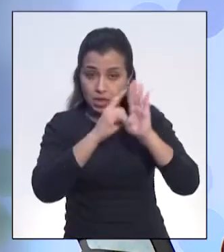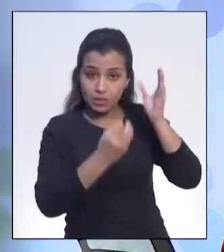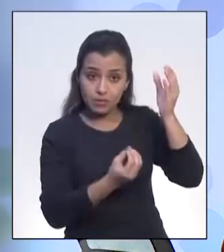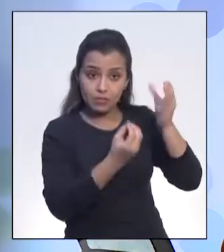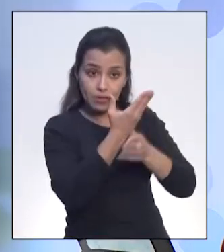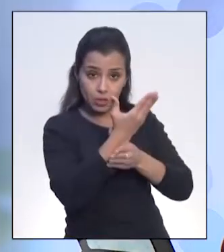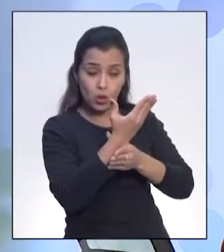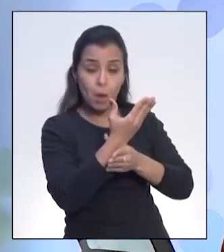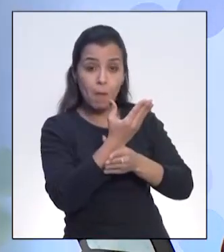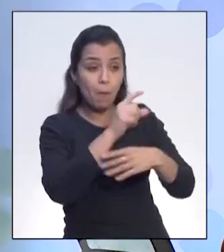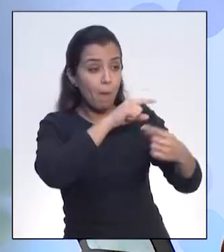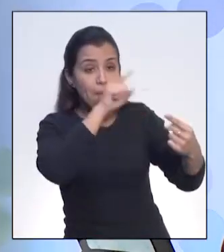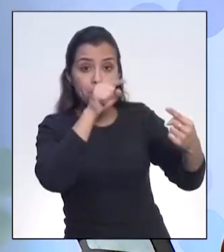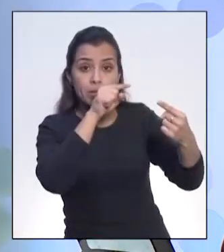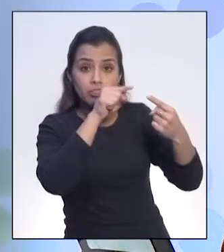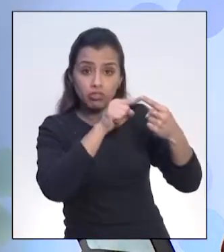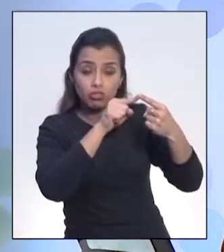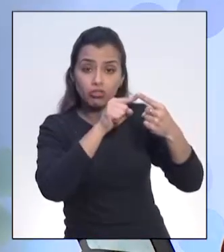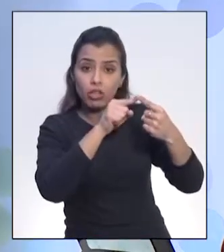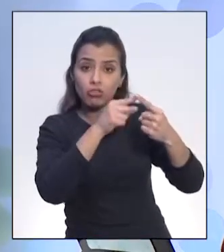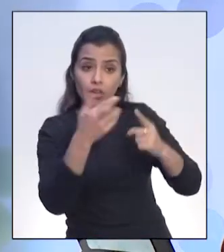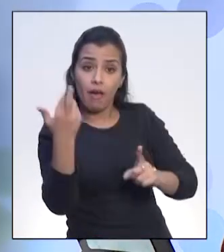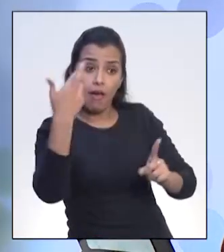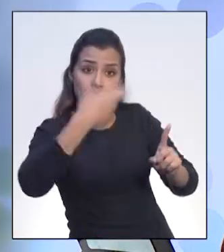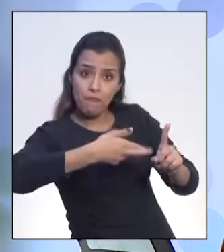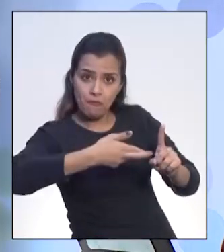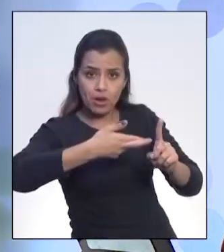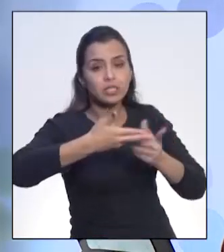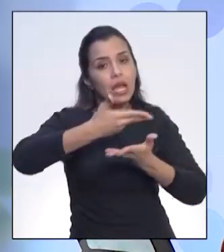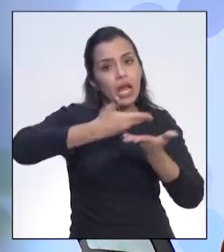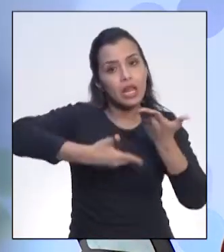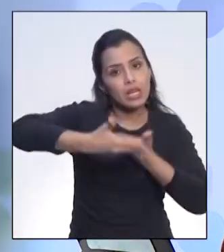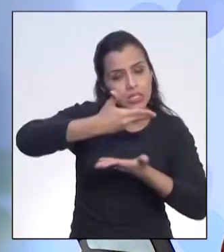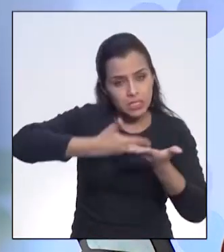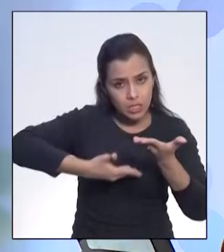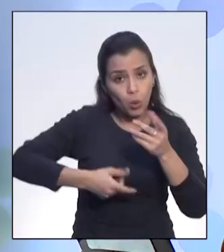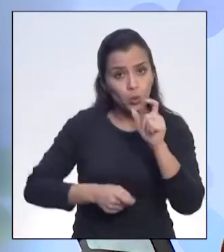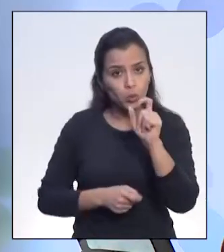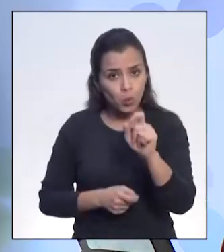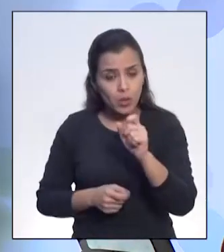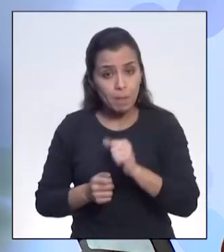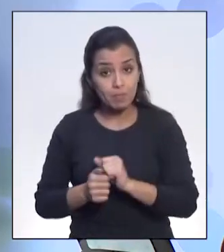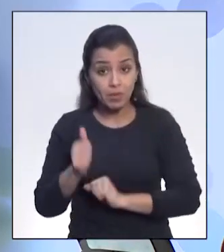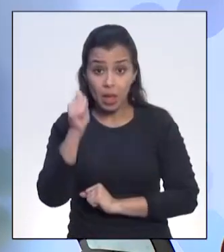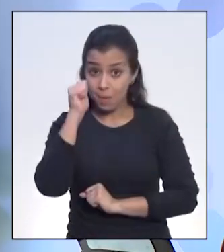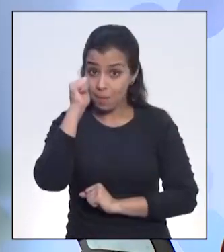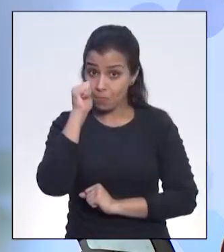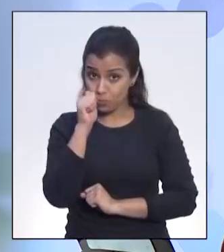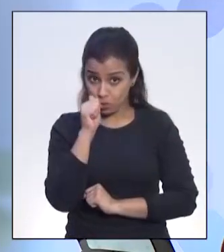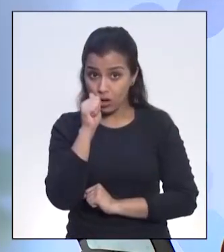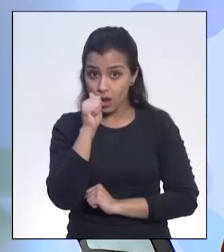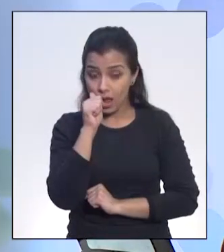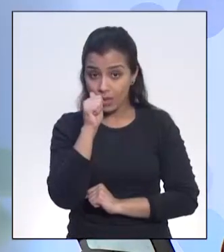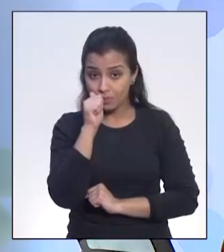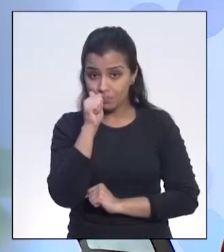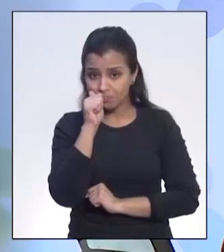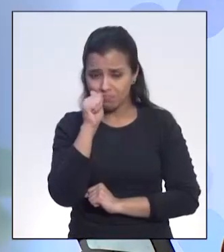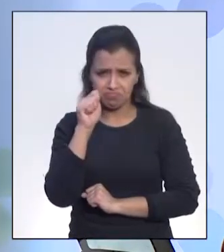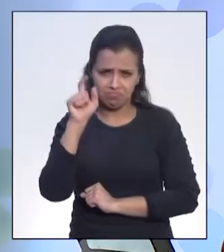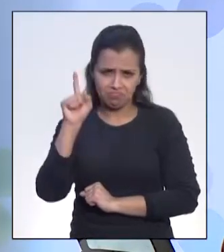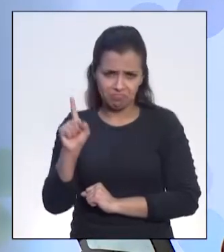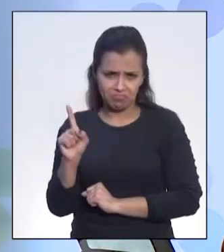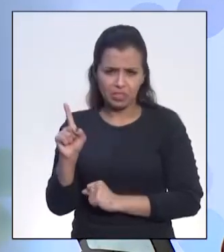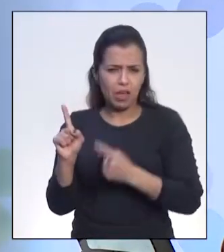construída tendo como um referencial essa relação de que uma mulher estava em uma situação